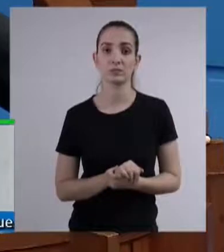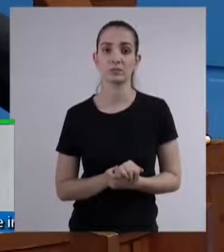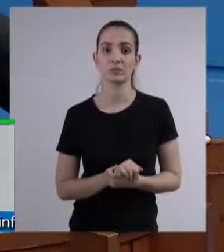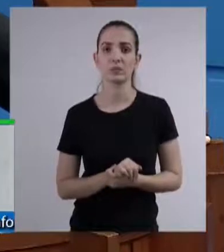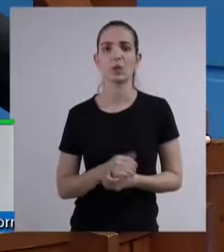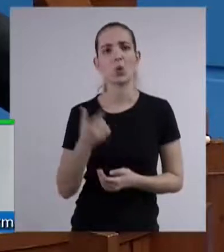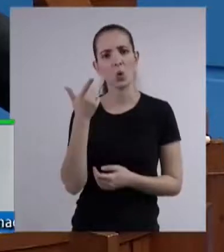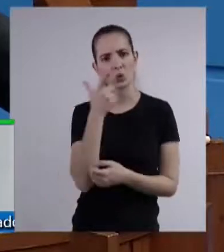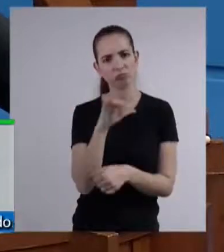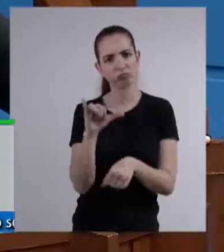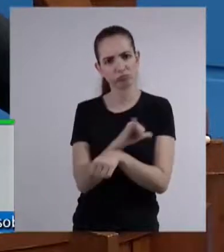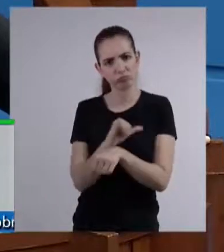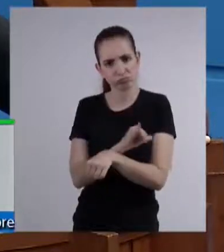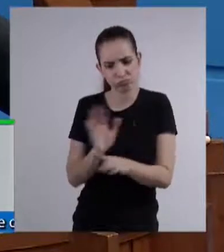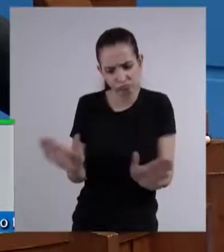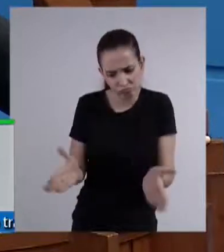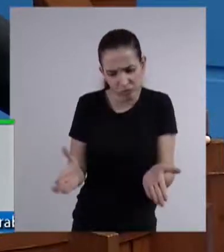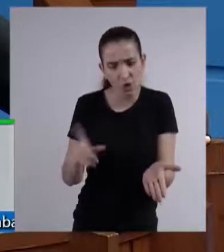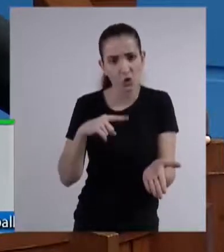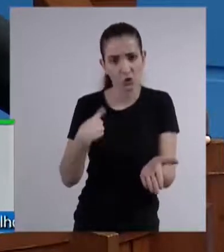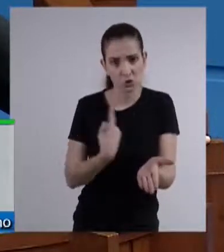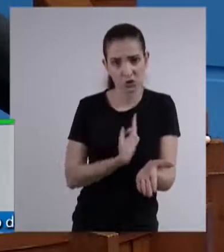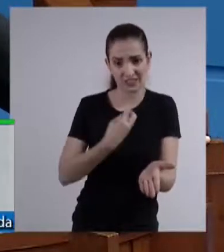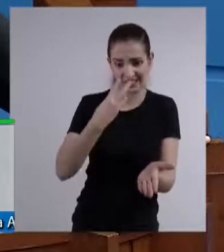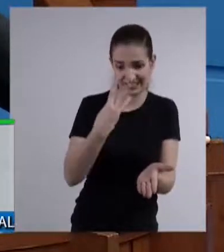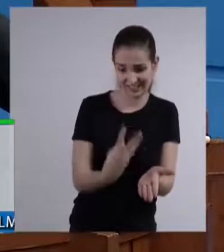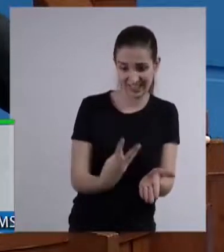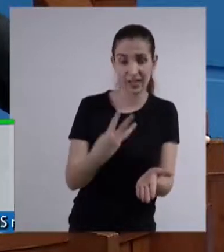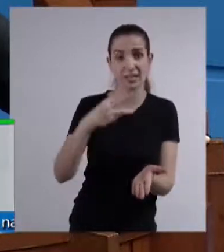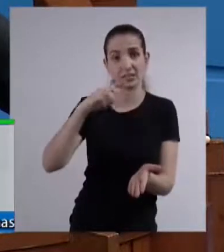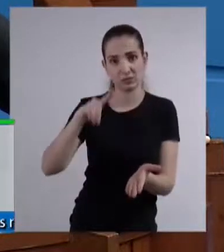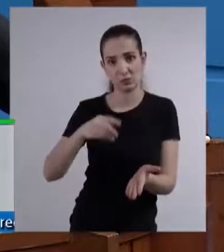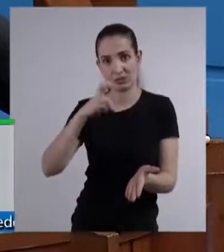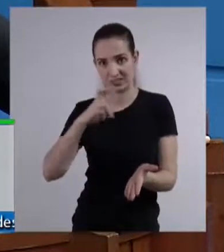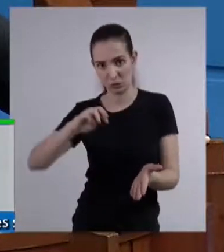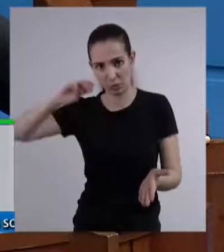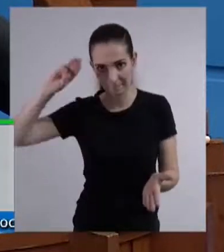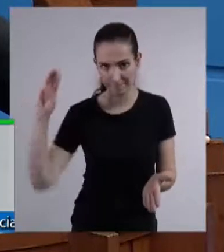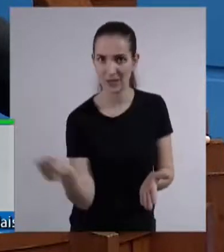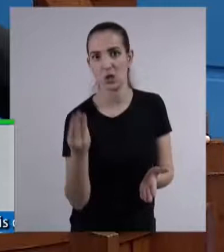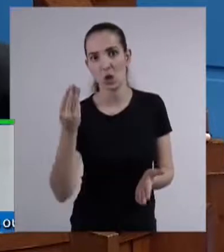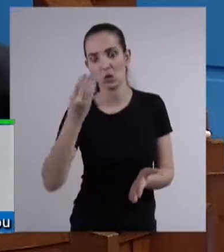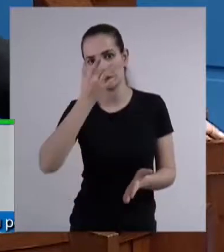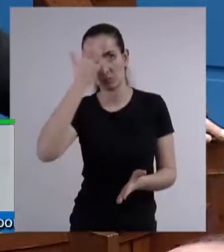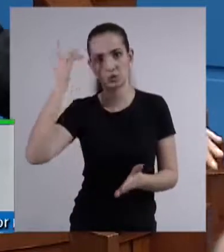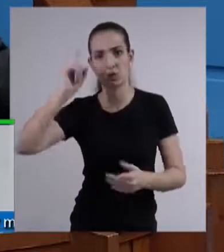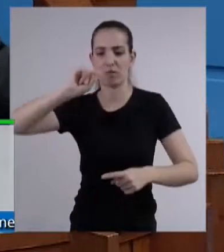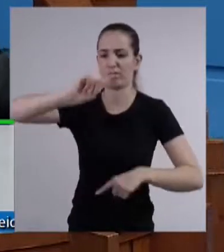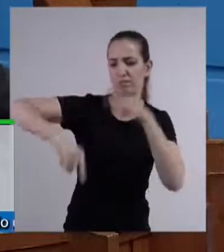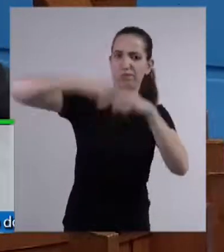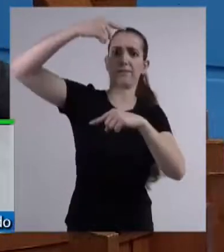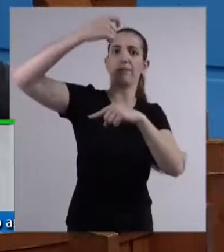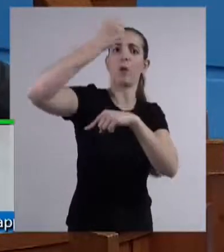nós saltássemos de 3 milhões e meio de alunos nas universidades para 8